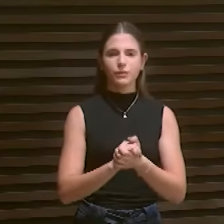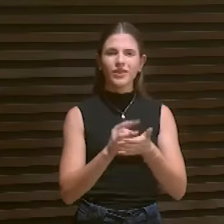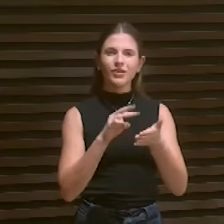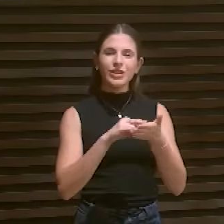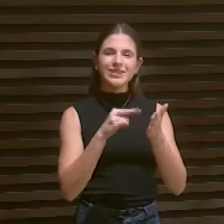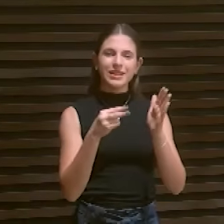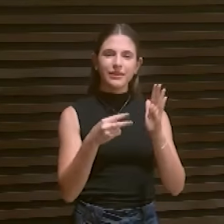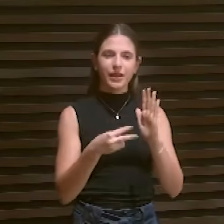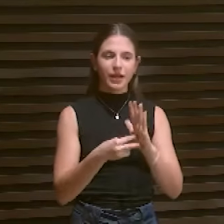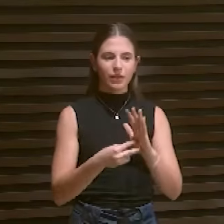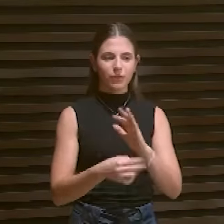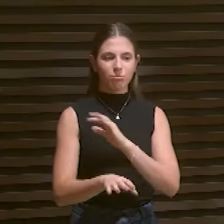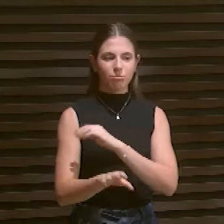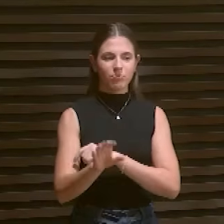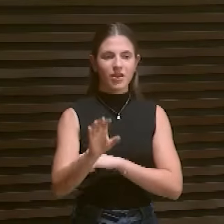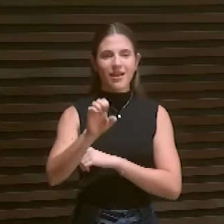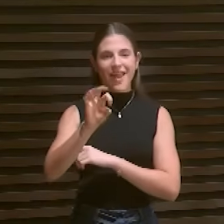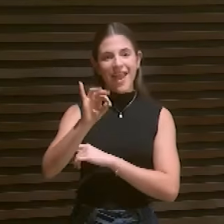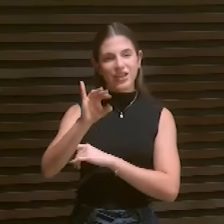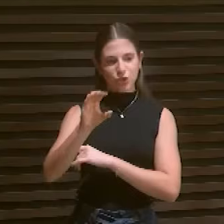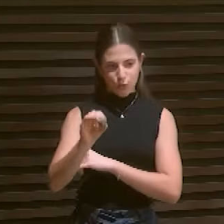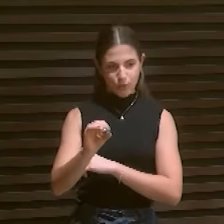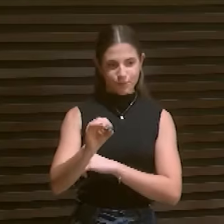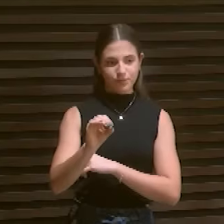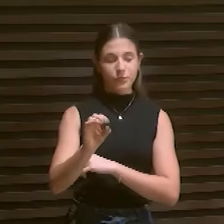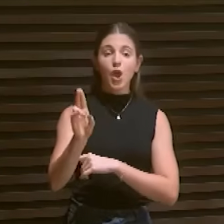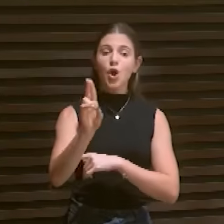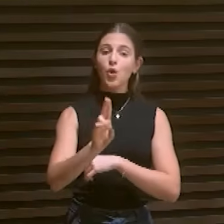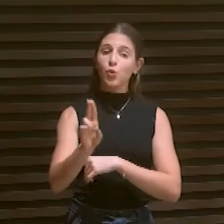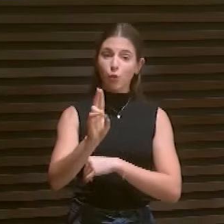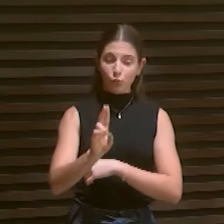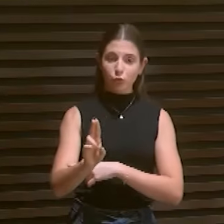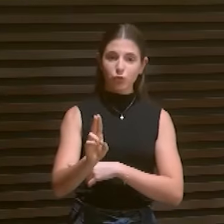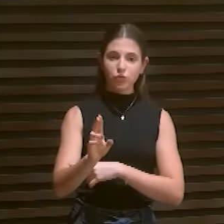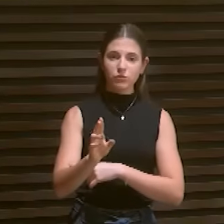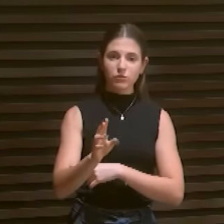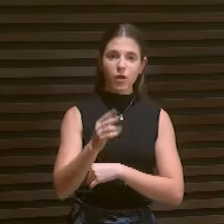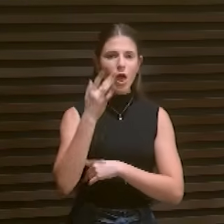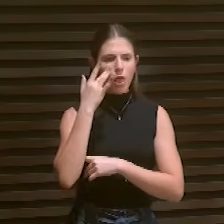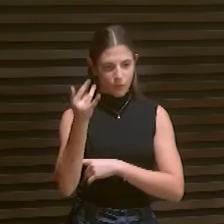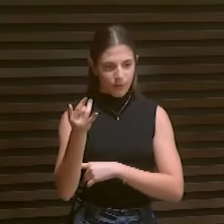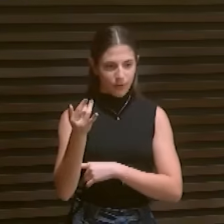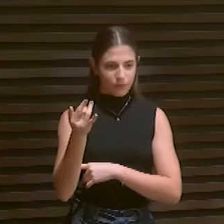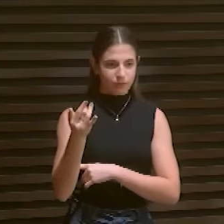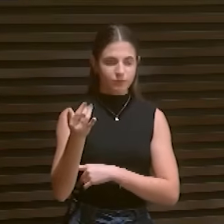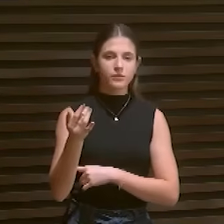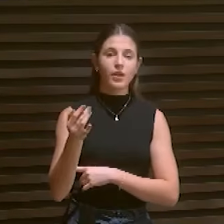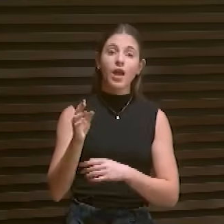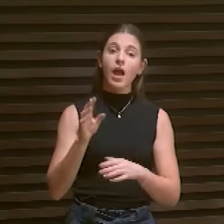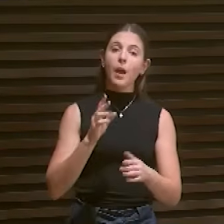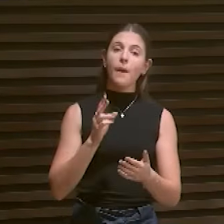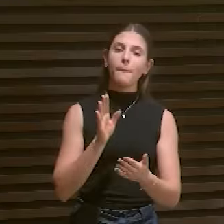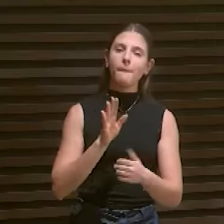conotação ética aqui. E não apenas o uso mais comum, é o mais significativo nos